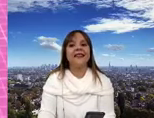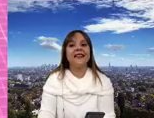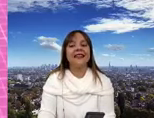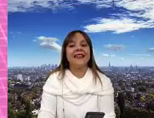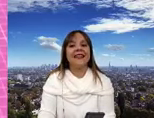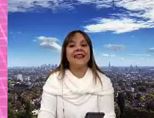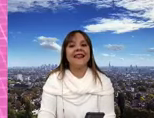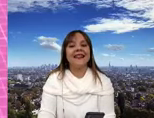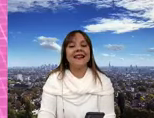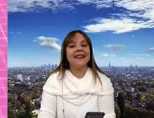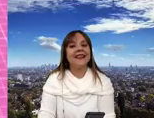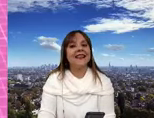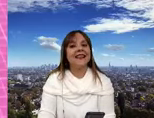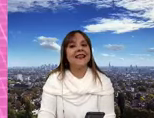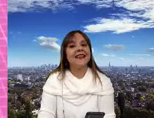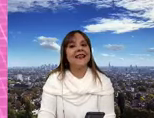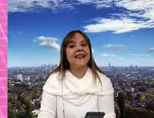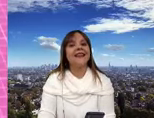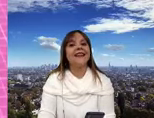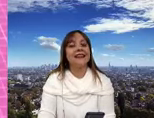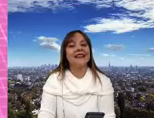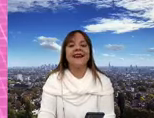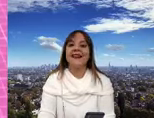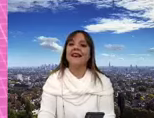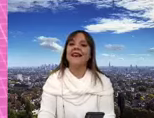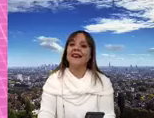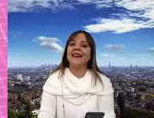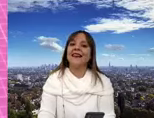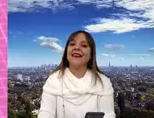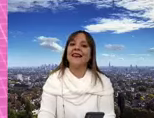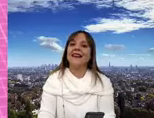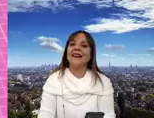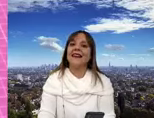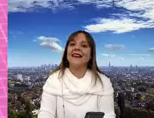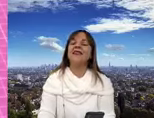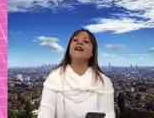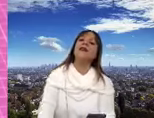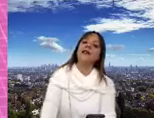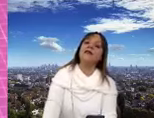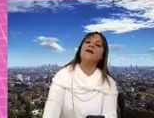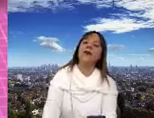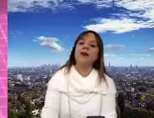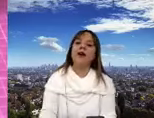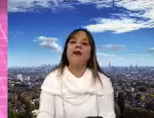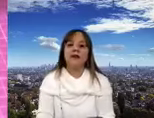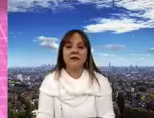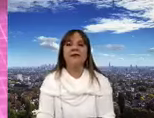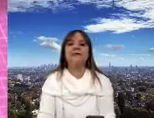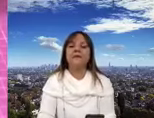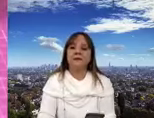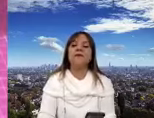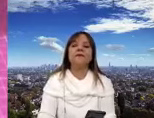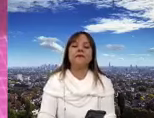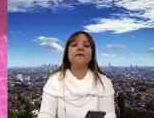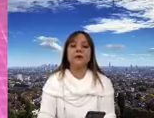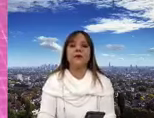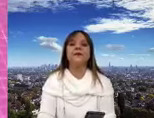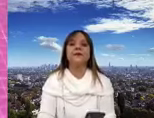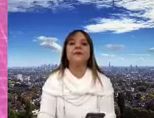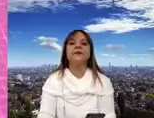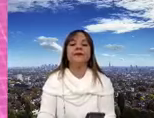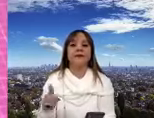uma roupinha diferente, você sabe mais ou menos por onde ir. Sim, boa. Aí, ó. Só desenha menor, tá